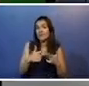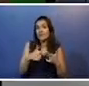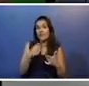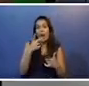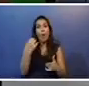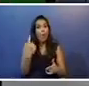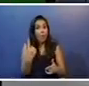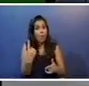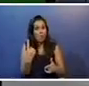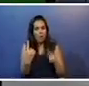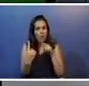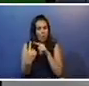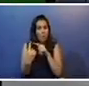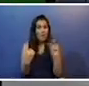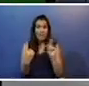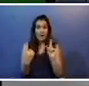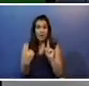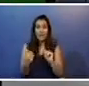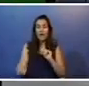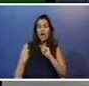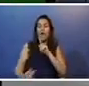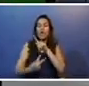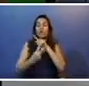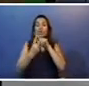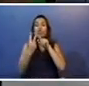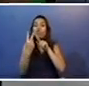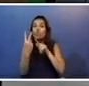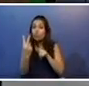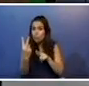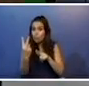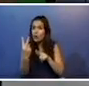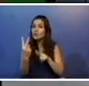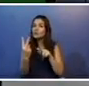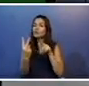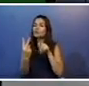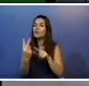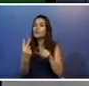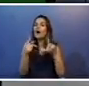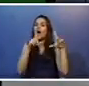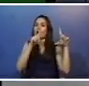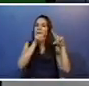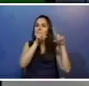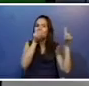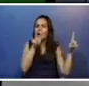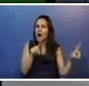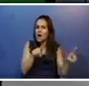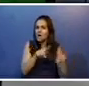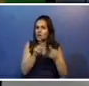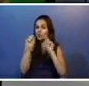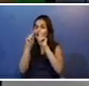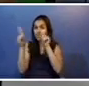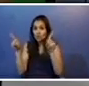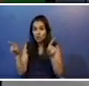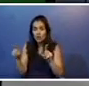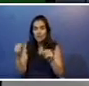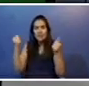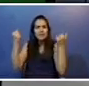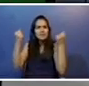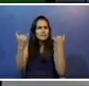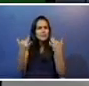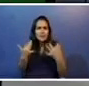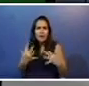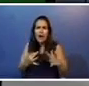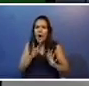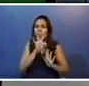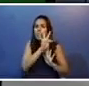escolher duas, tá? Vocês vão escolher duas dessas imagens e escrever um